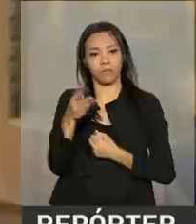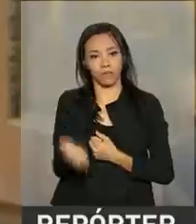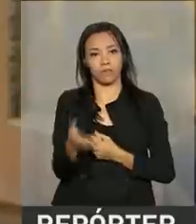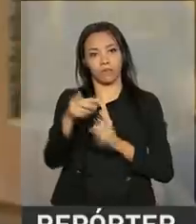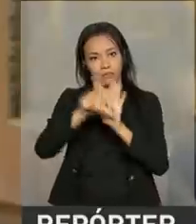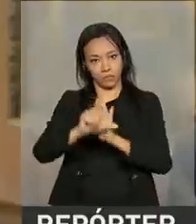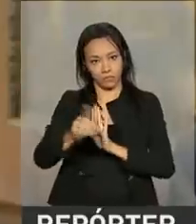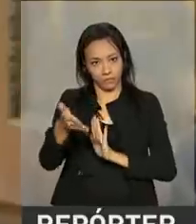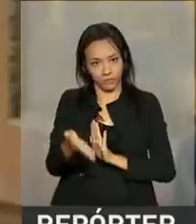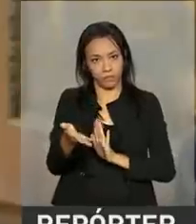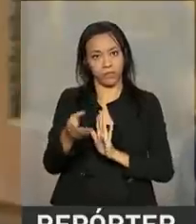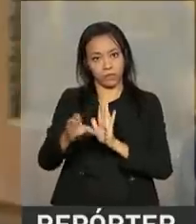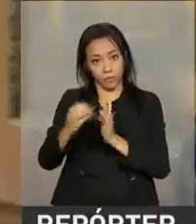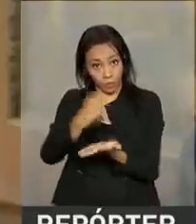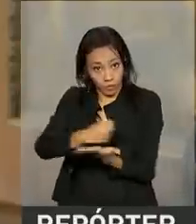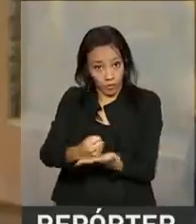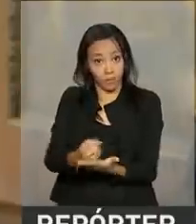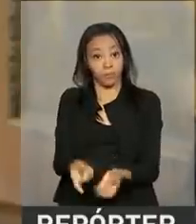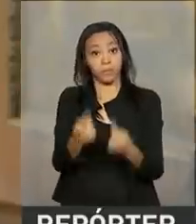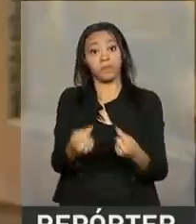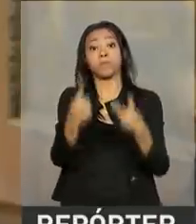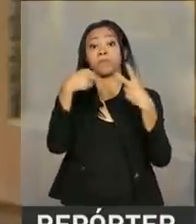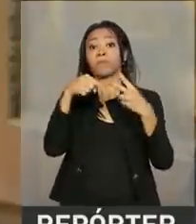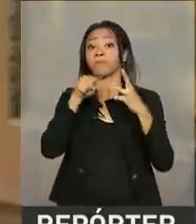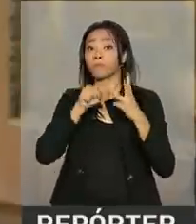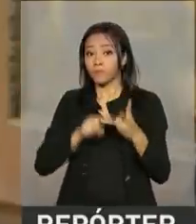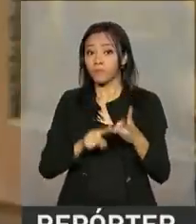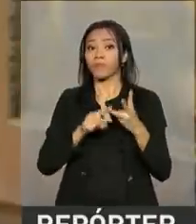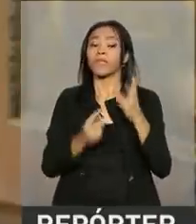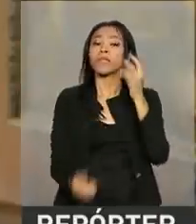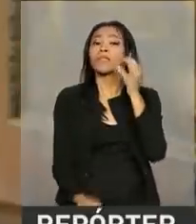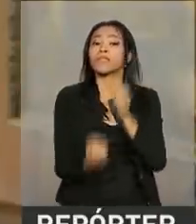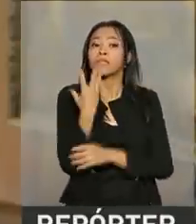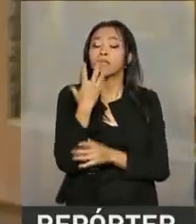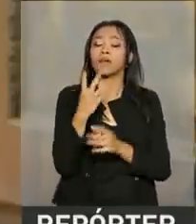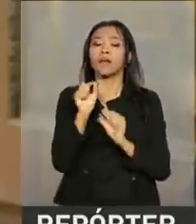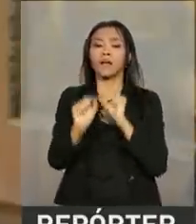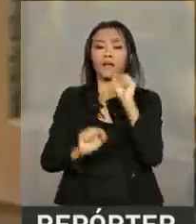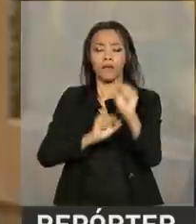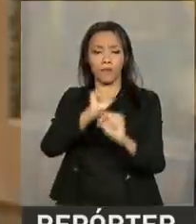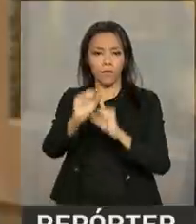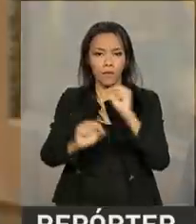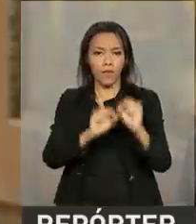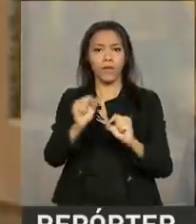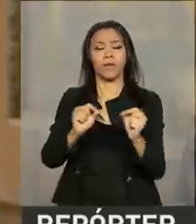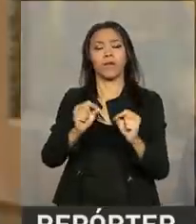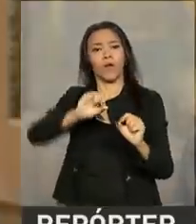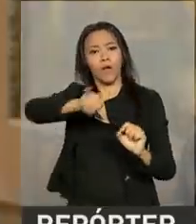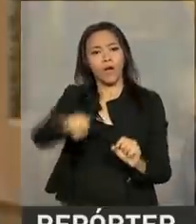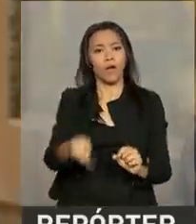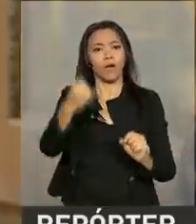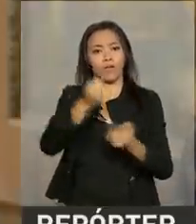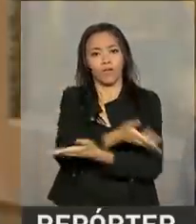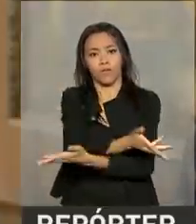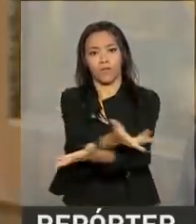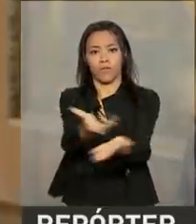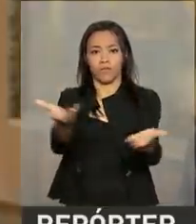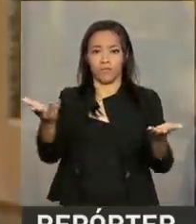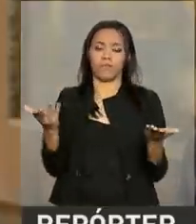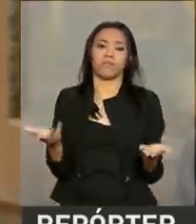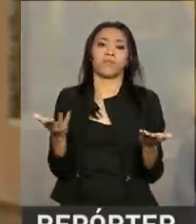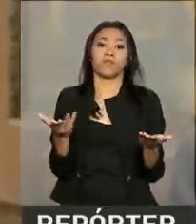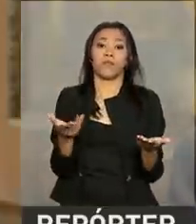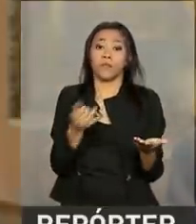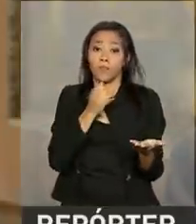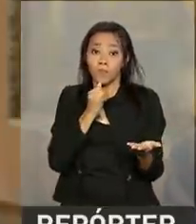coletivos. O terceiro eixo é criar oportunidade de ocupação para todos, através